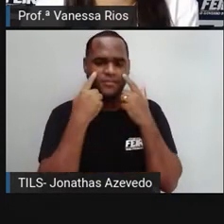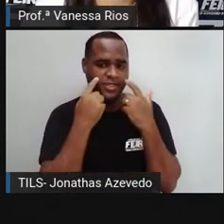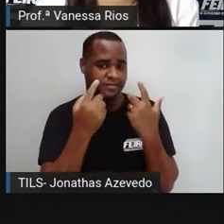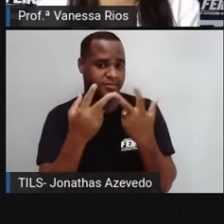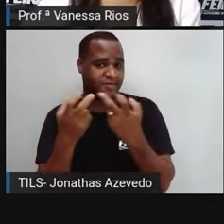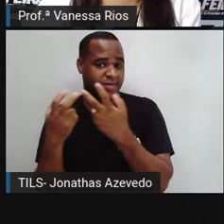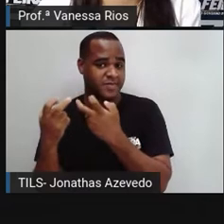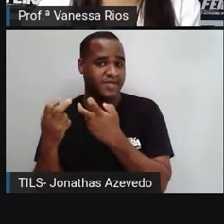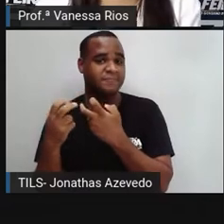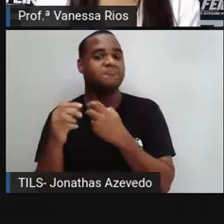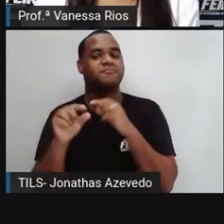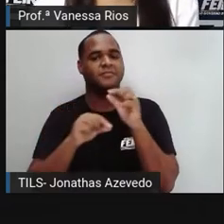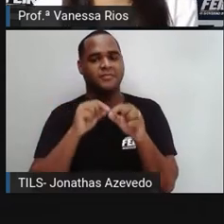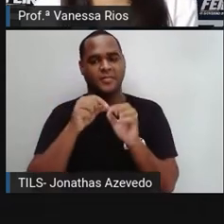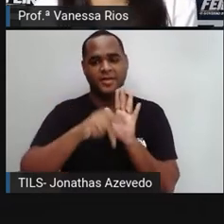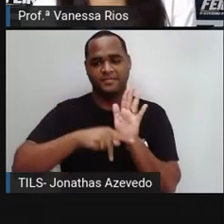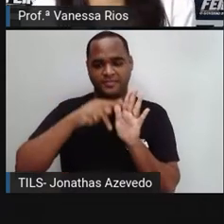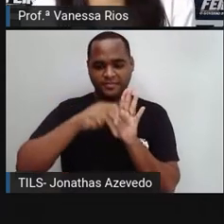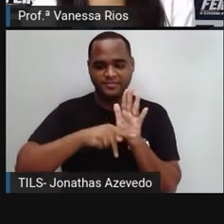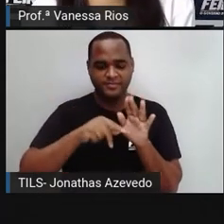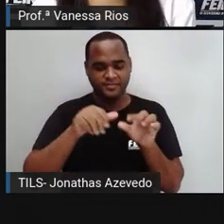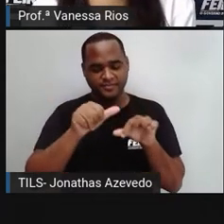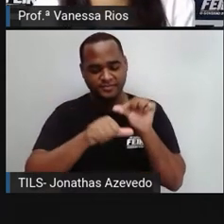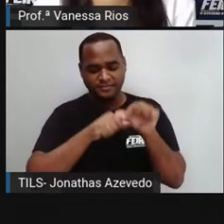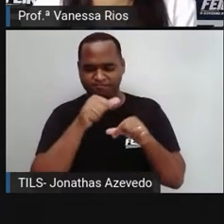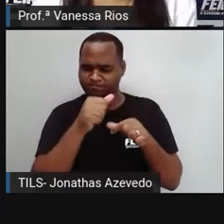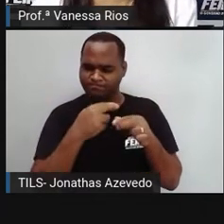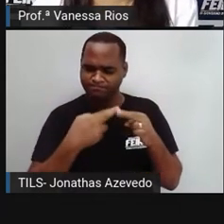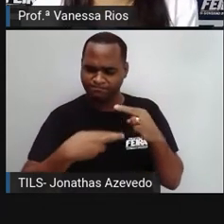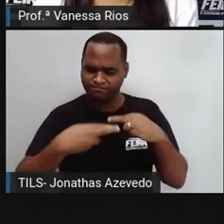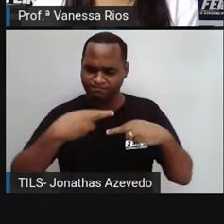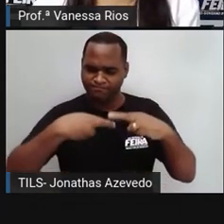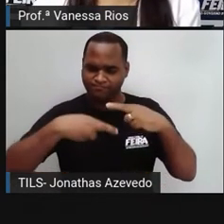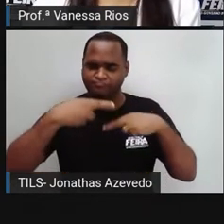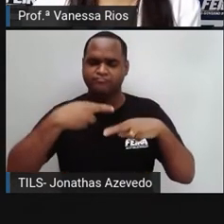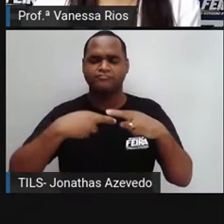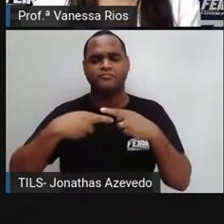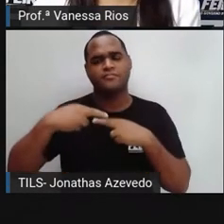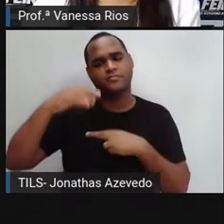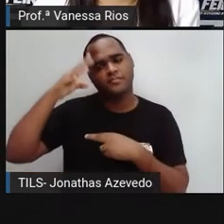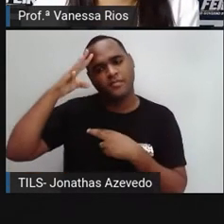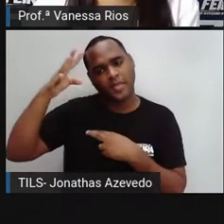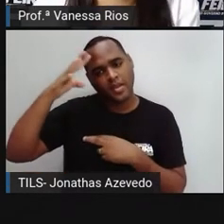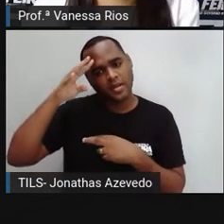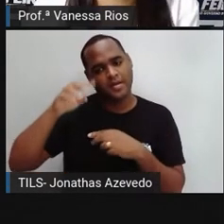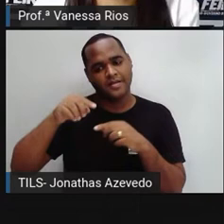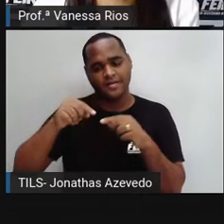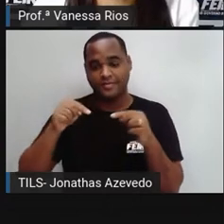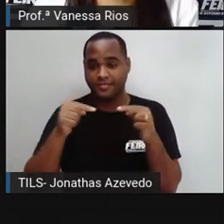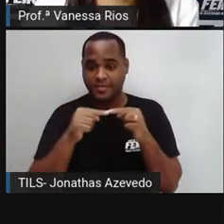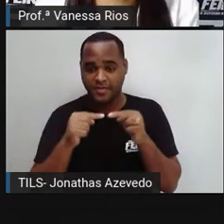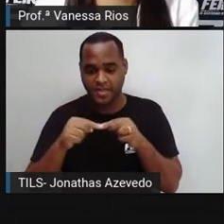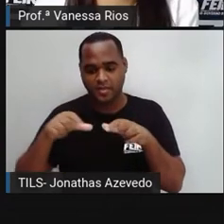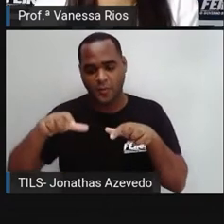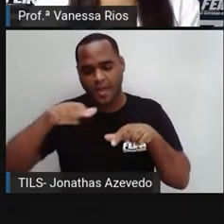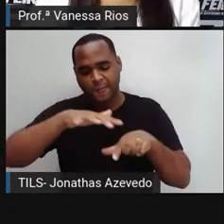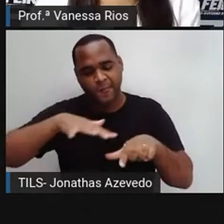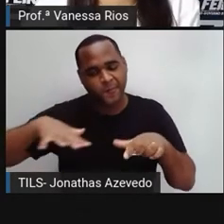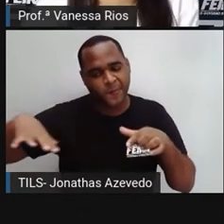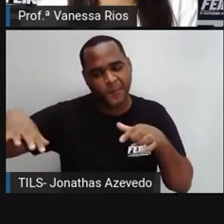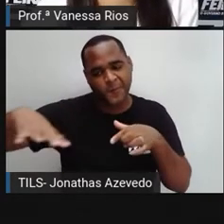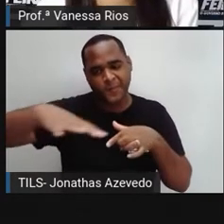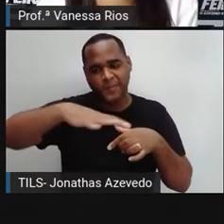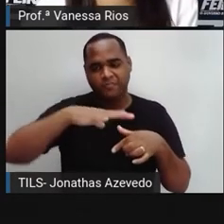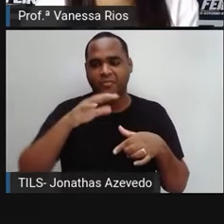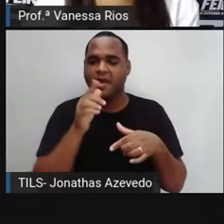observar esse projeto de revitalização, porque nos lembra aí das nossas aulas sobre as lagoas, nos faz